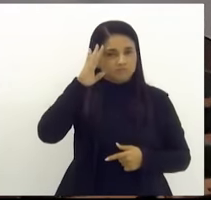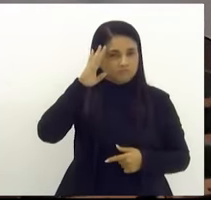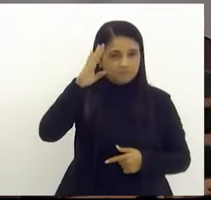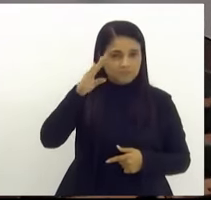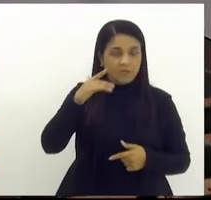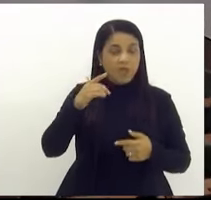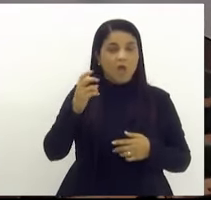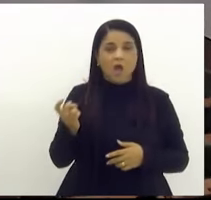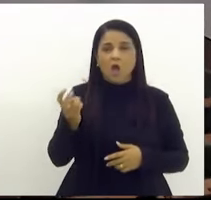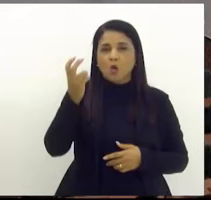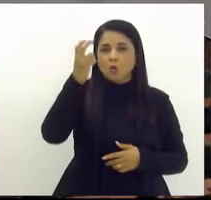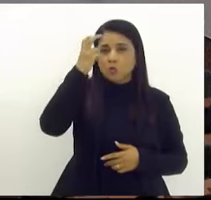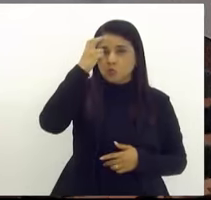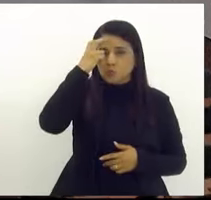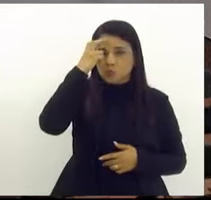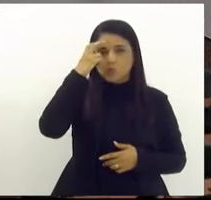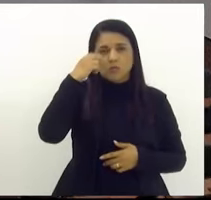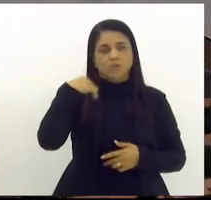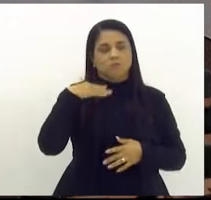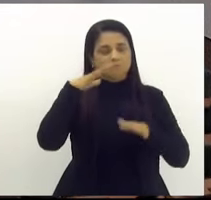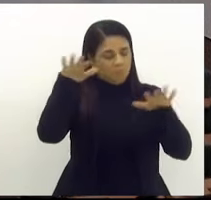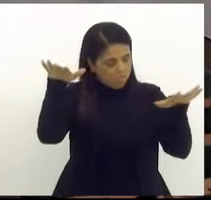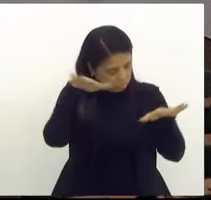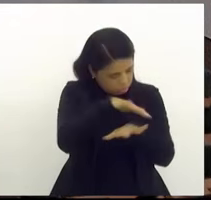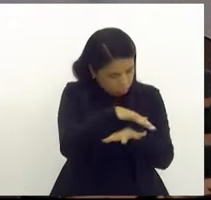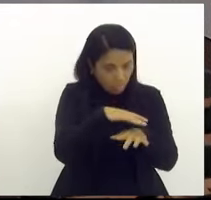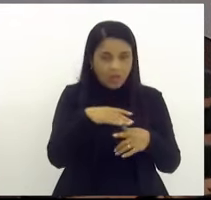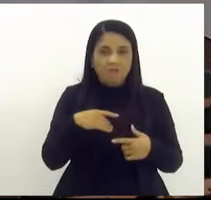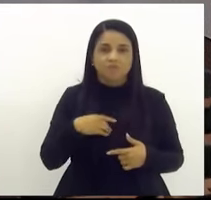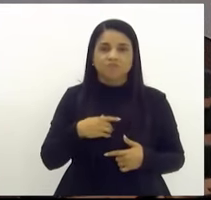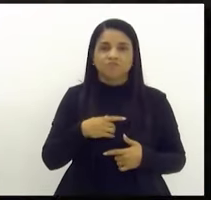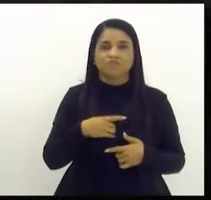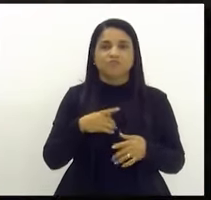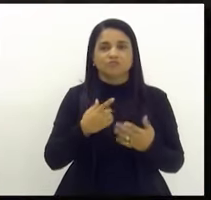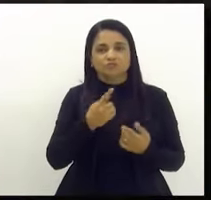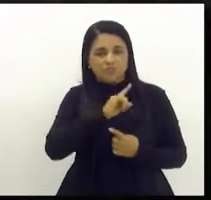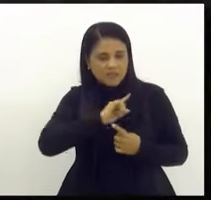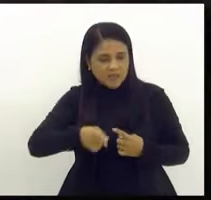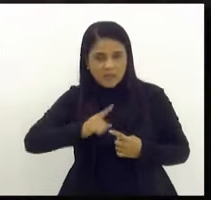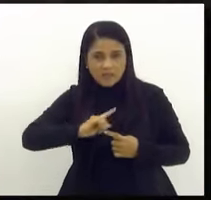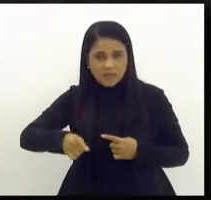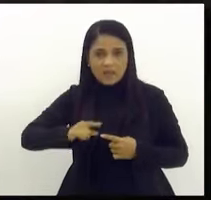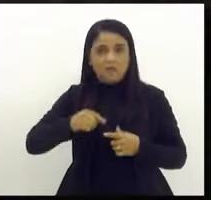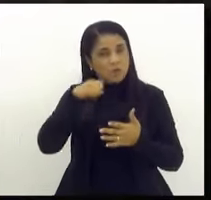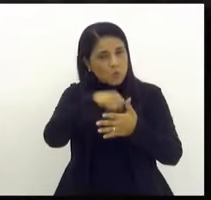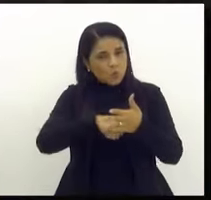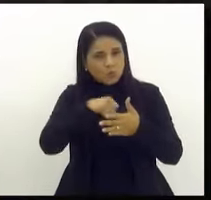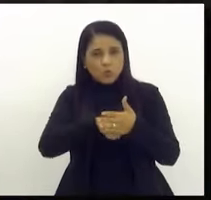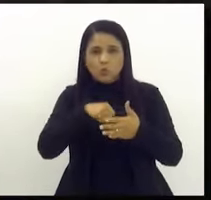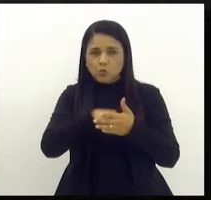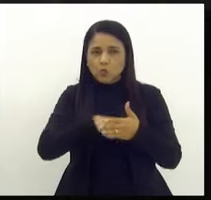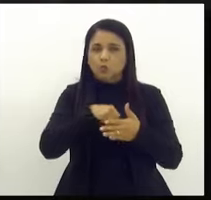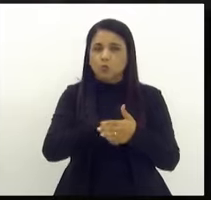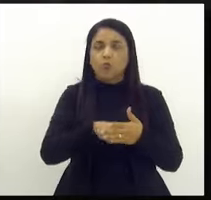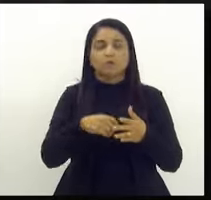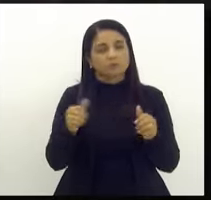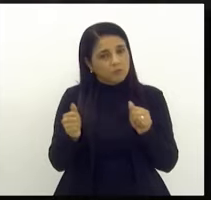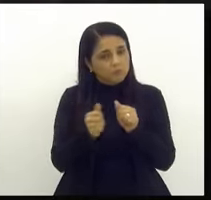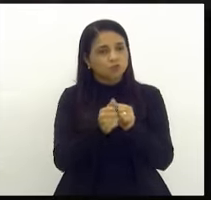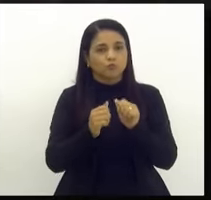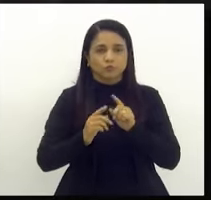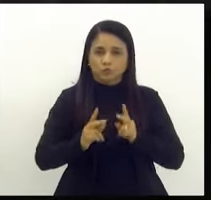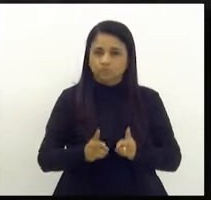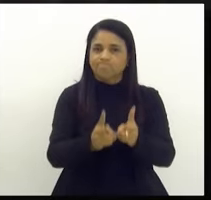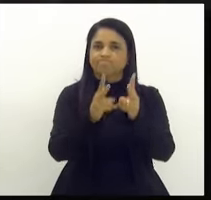a cultura que não baixou a cabeça pros fascistas pros negacionistas e lutar até o fim e a gente está com vocês e